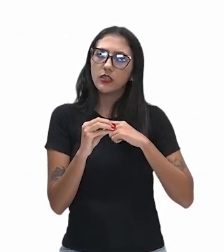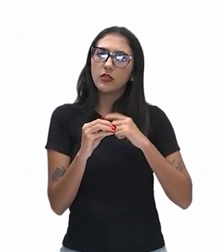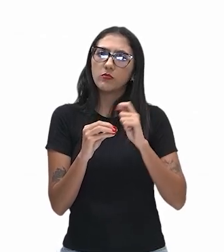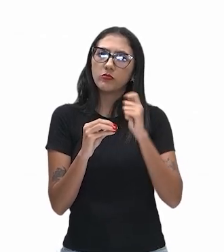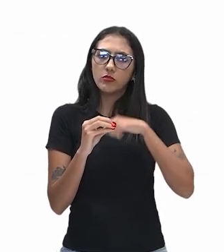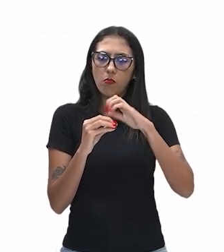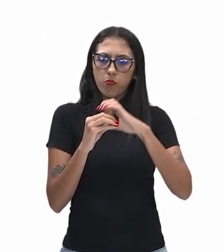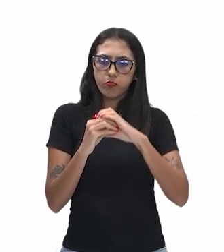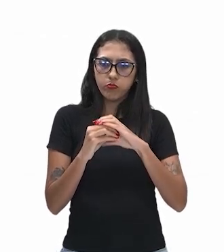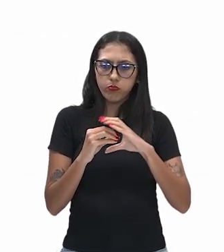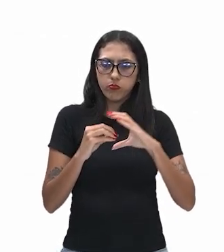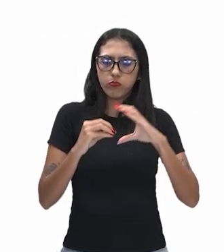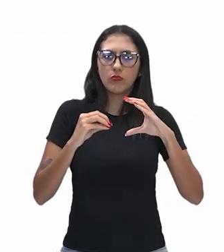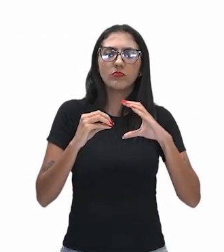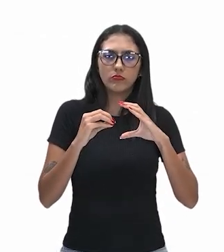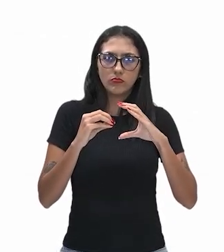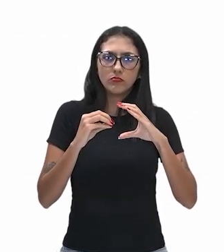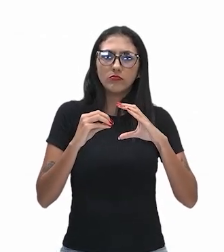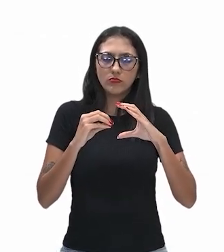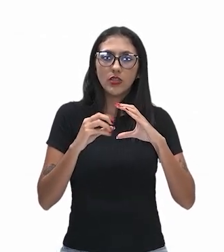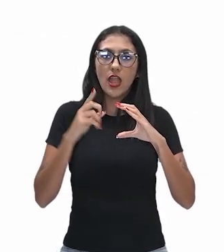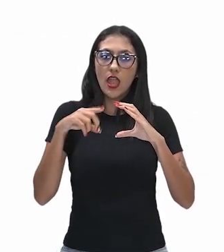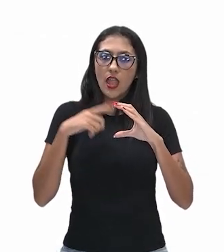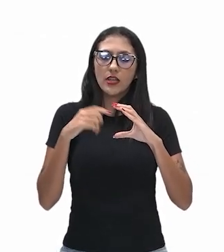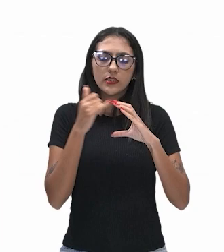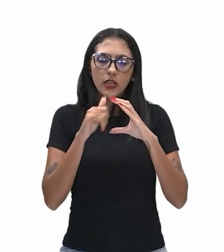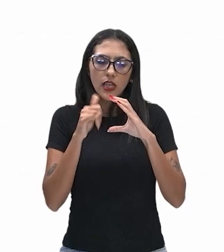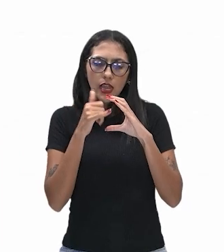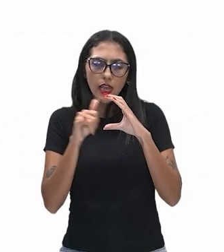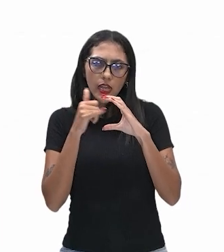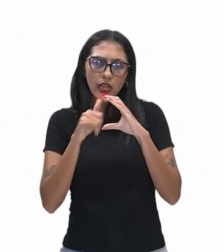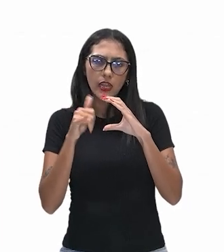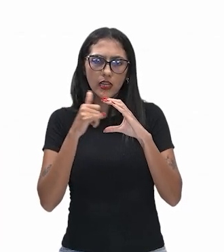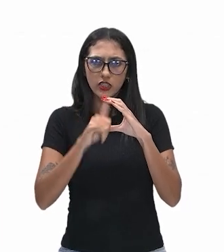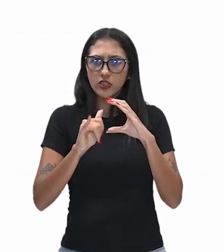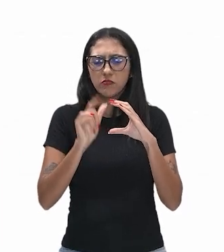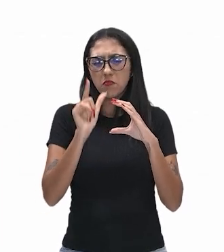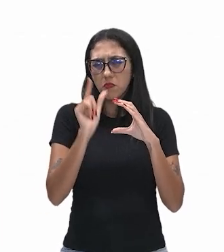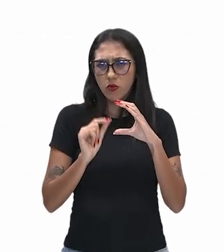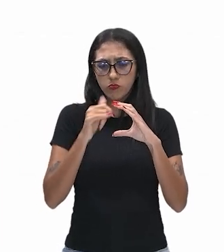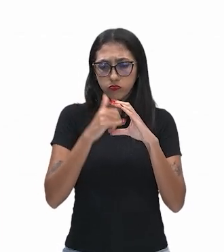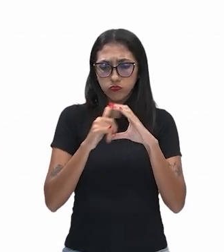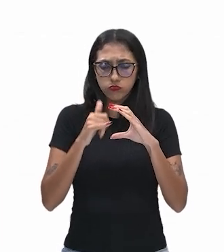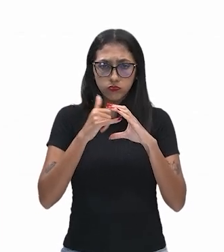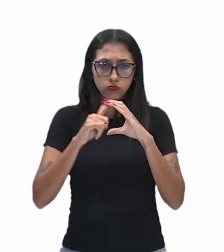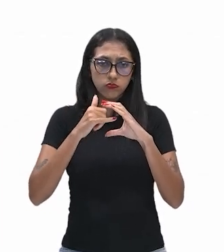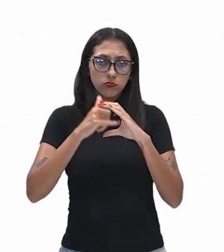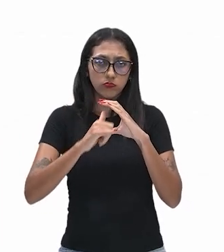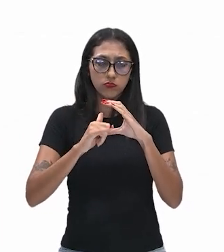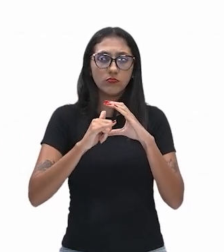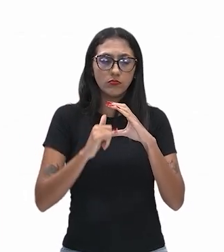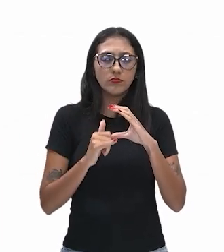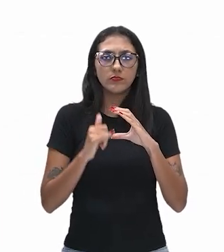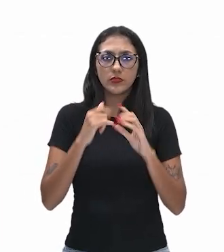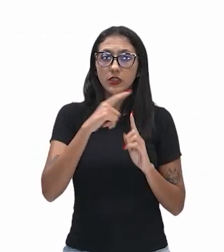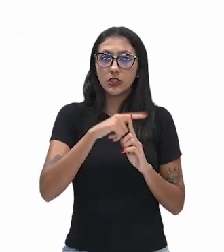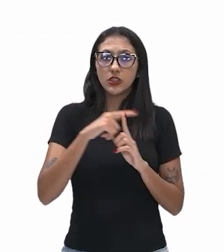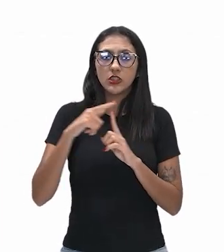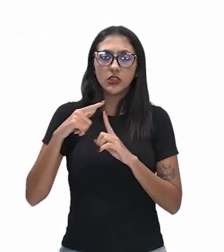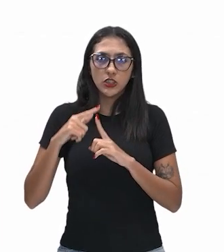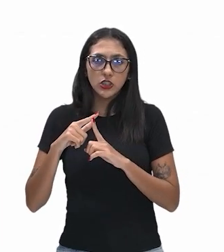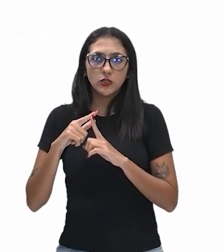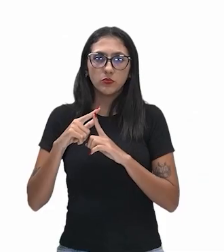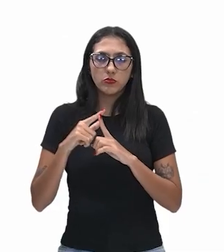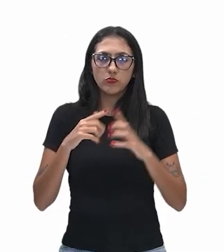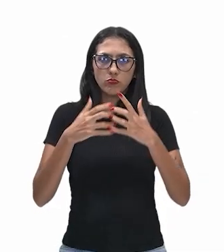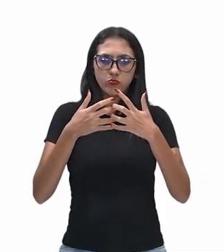vai emitir essa energia, e essa energia é um pacotinho de energia, conhecido como fóton. Esse pacotinho de energia,